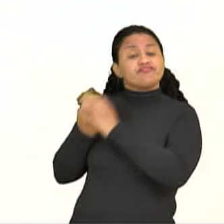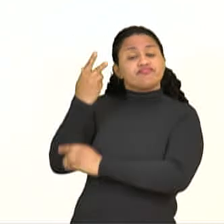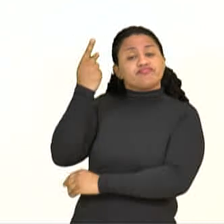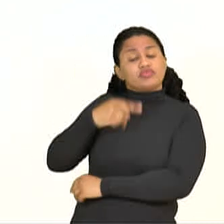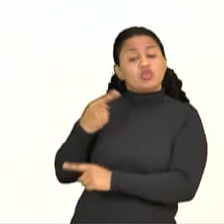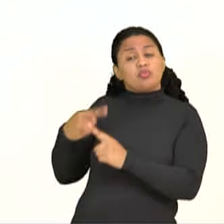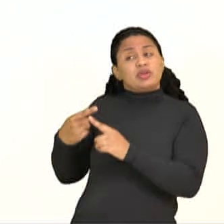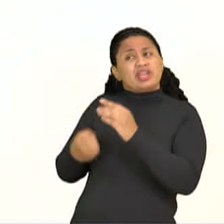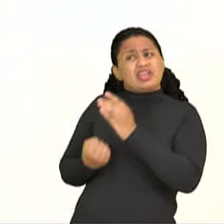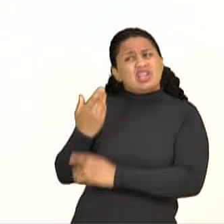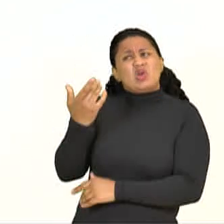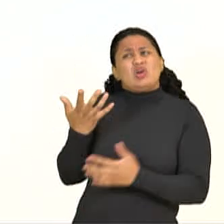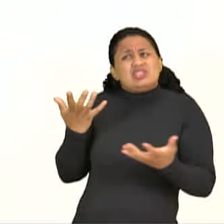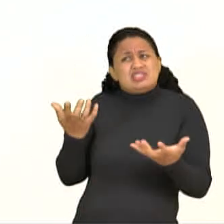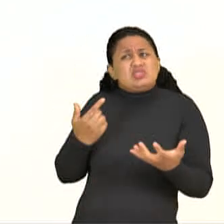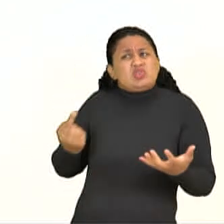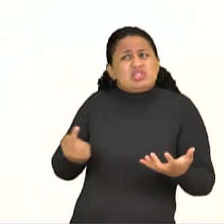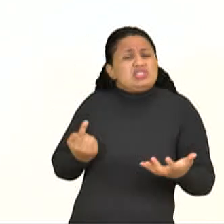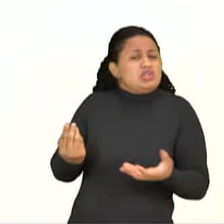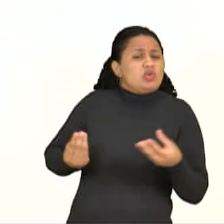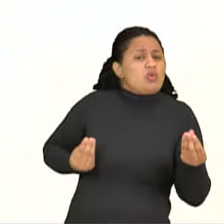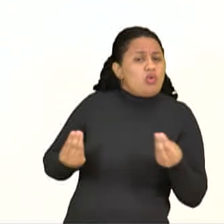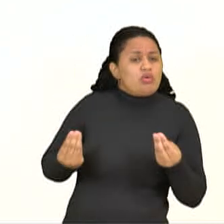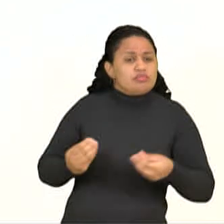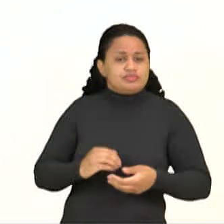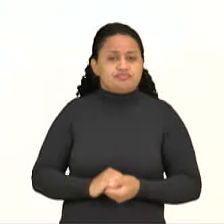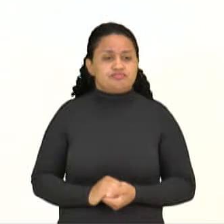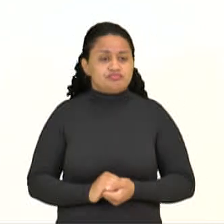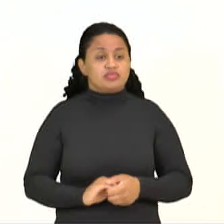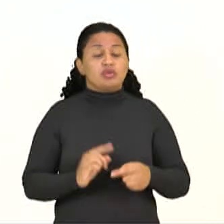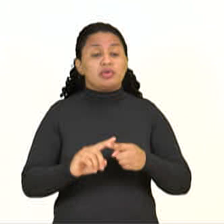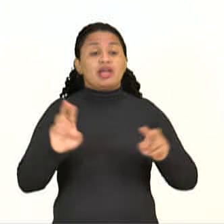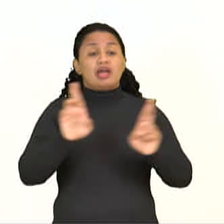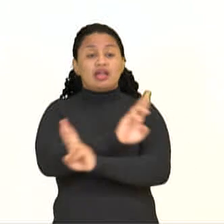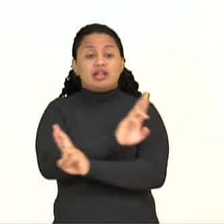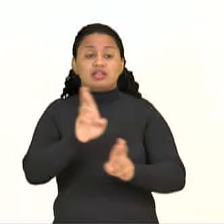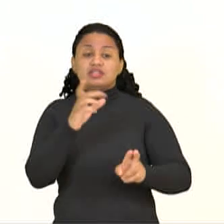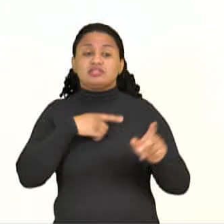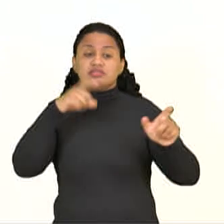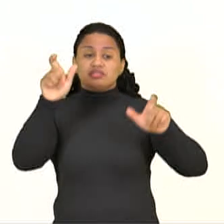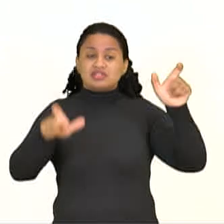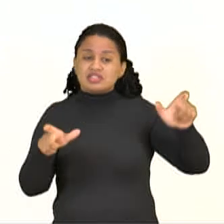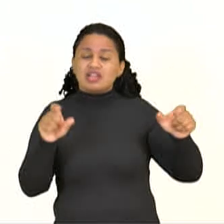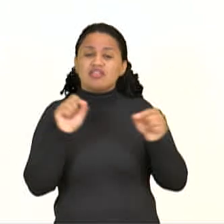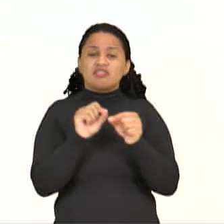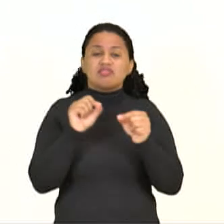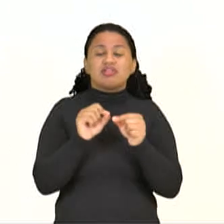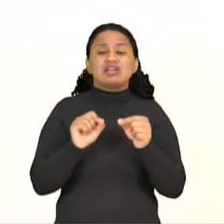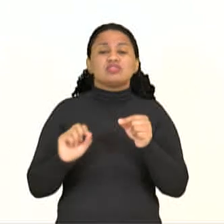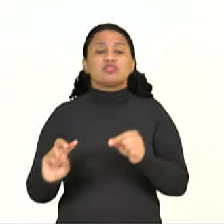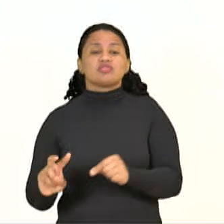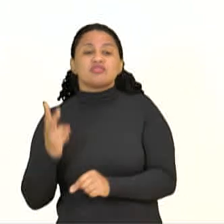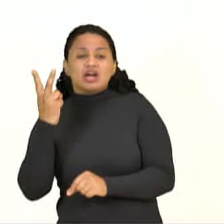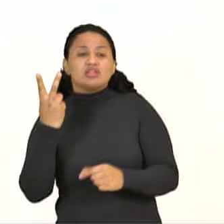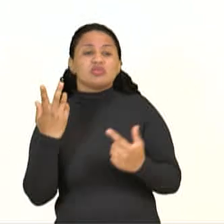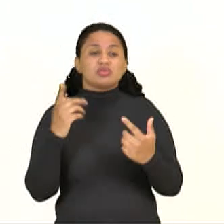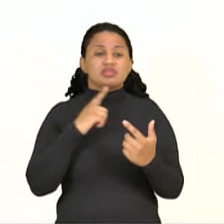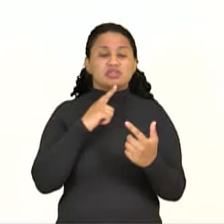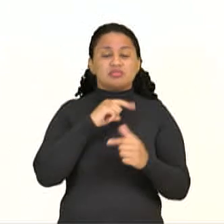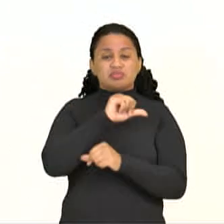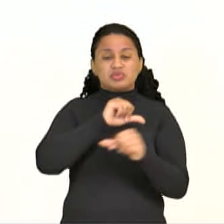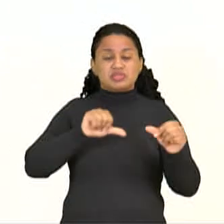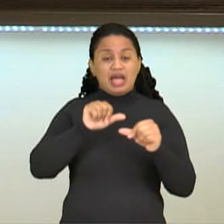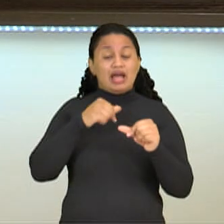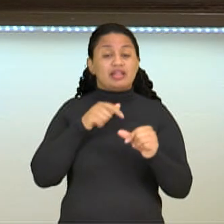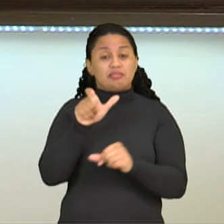por tê-lo feito tão miserável assim? Porque a relação entre criatura e criador relativiza o juízo de valor que a palavra